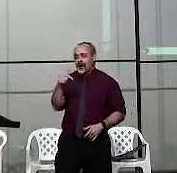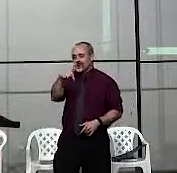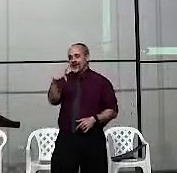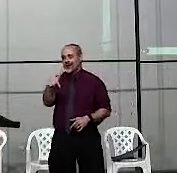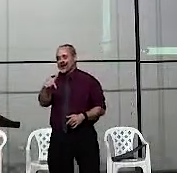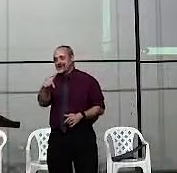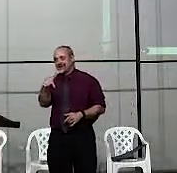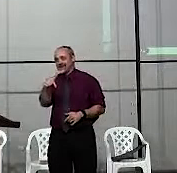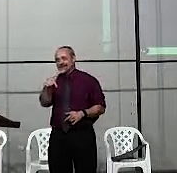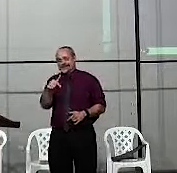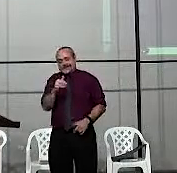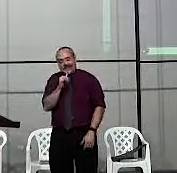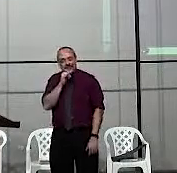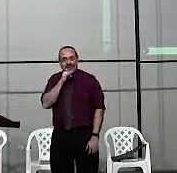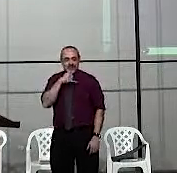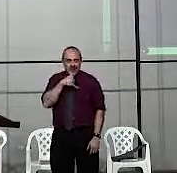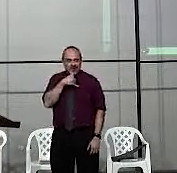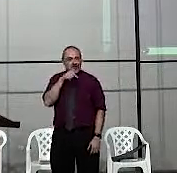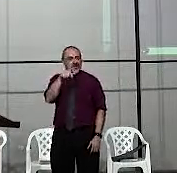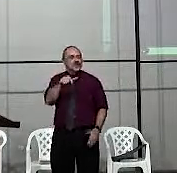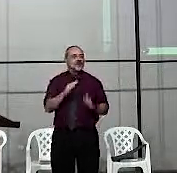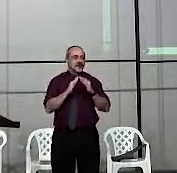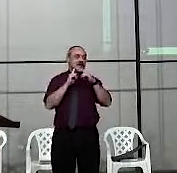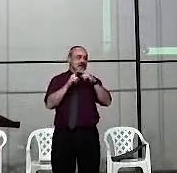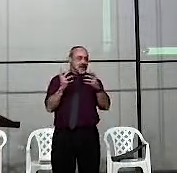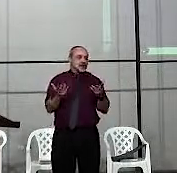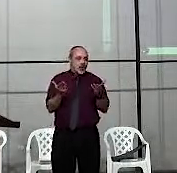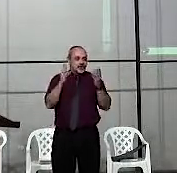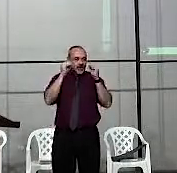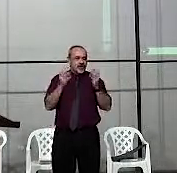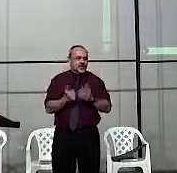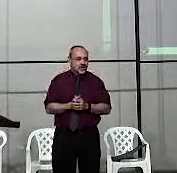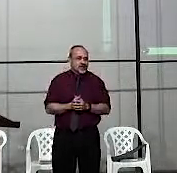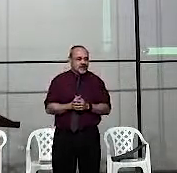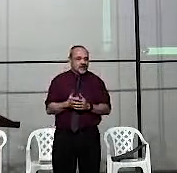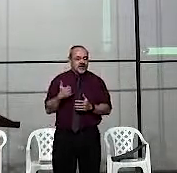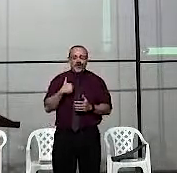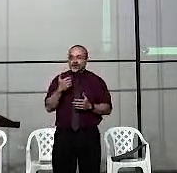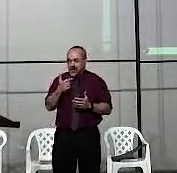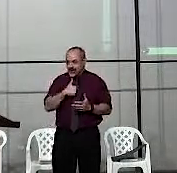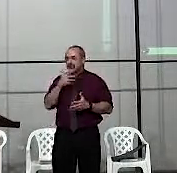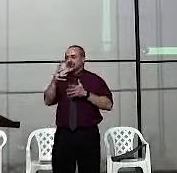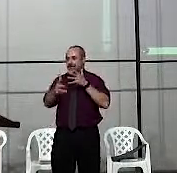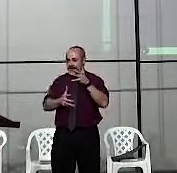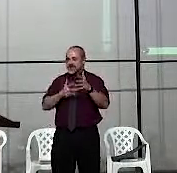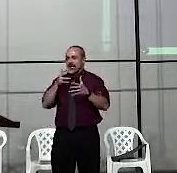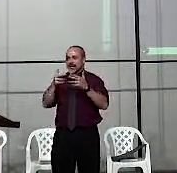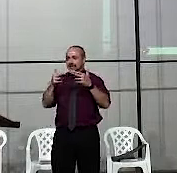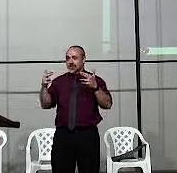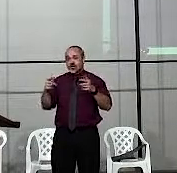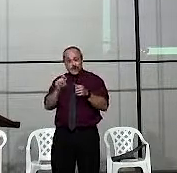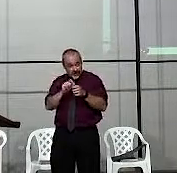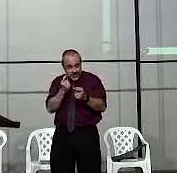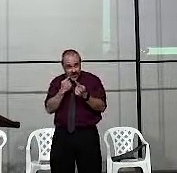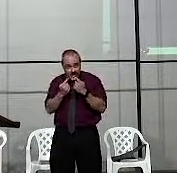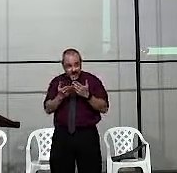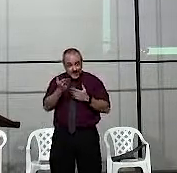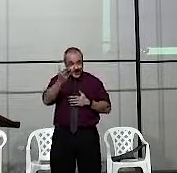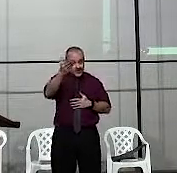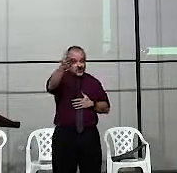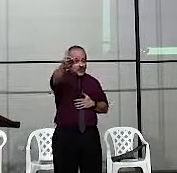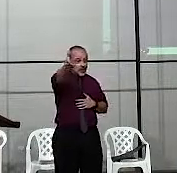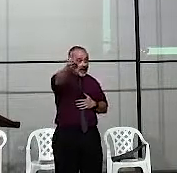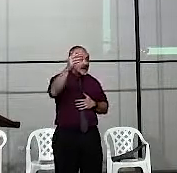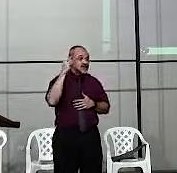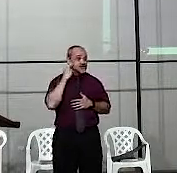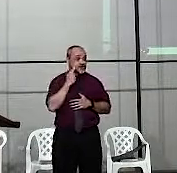não temos aqui, infelizmente, na igreja hoje à noite. Mas eu vou sinalizar essas coisas para fazer